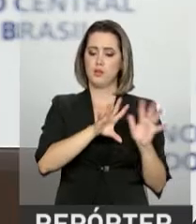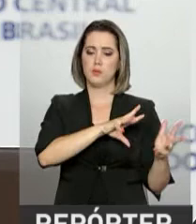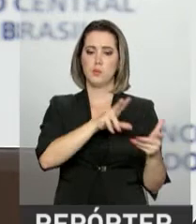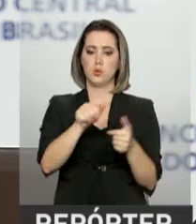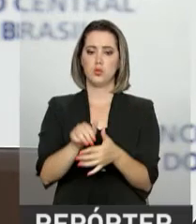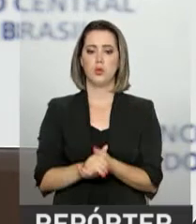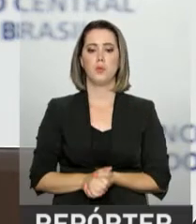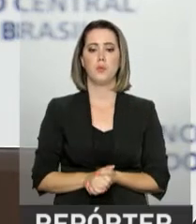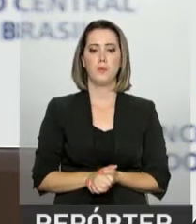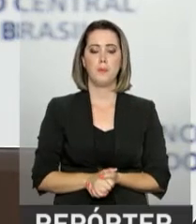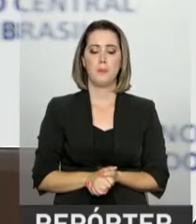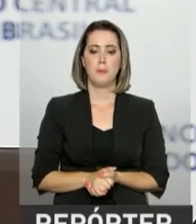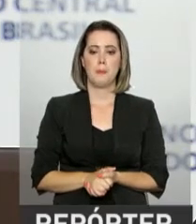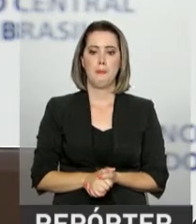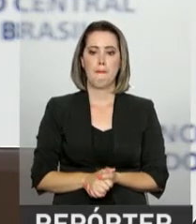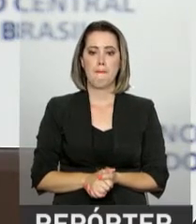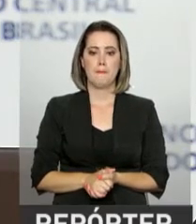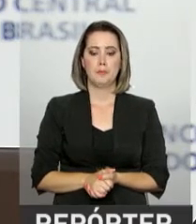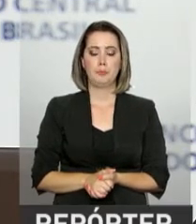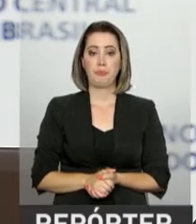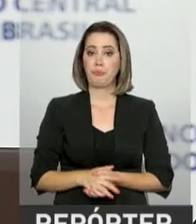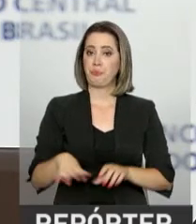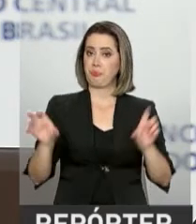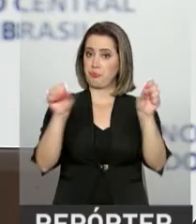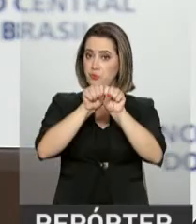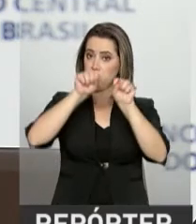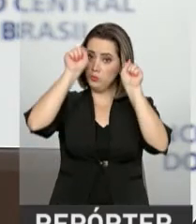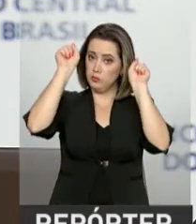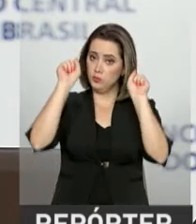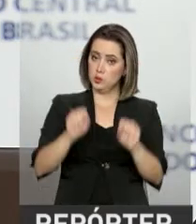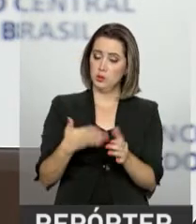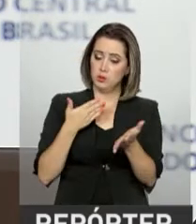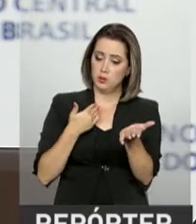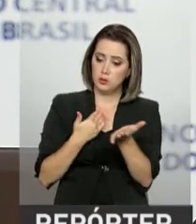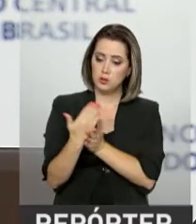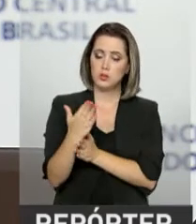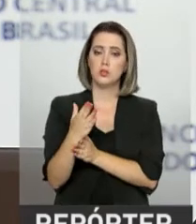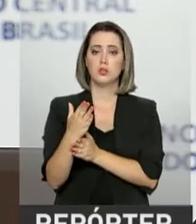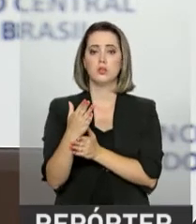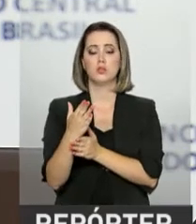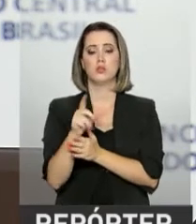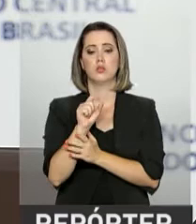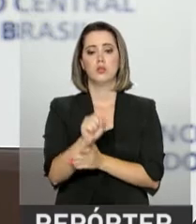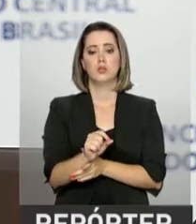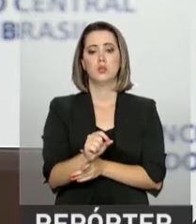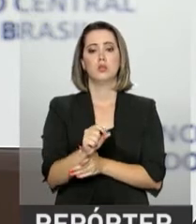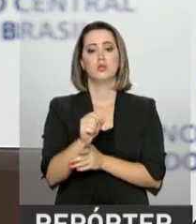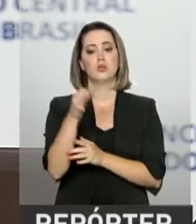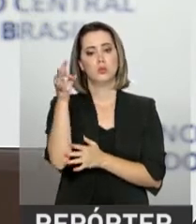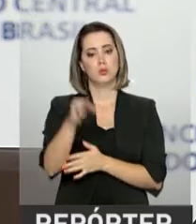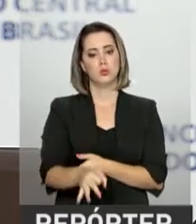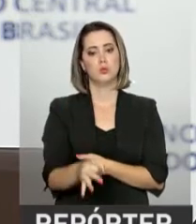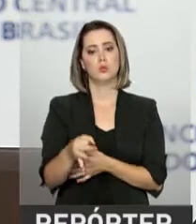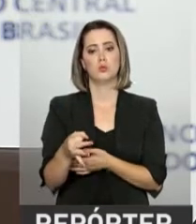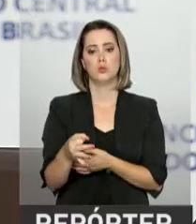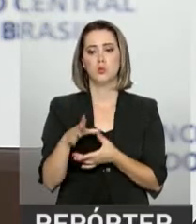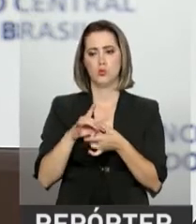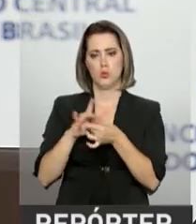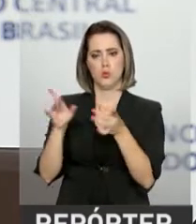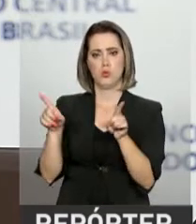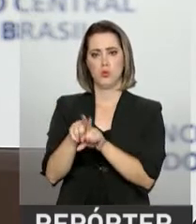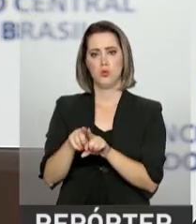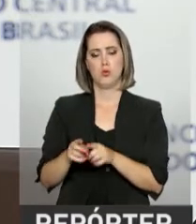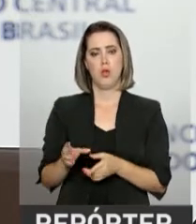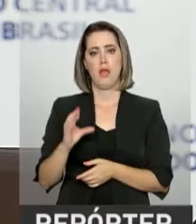continua muito bem provisionado muito líquido com níveis de capital